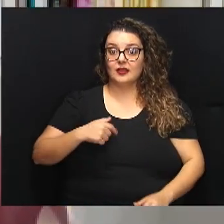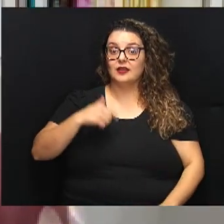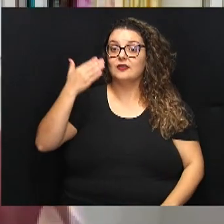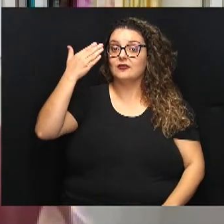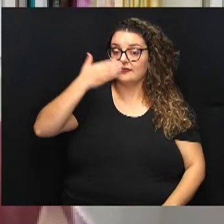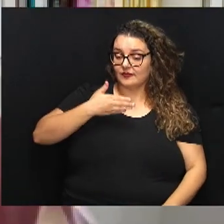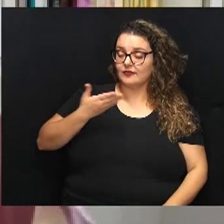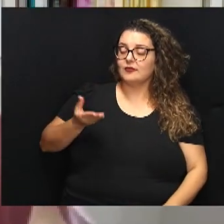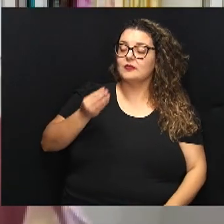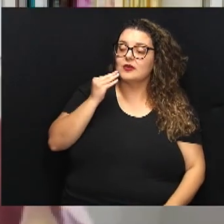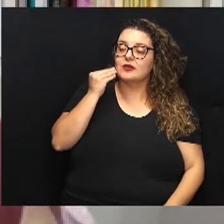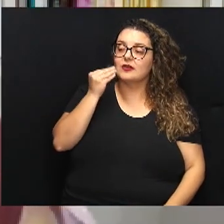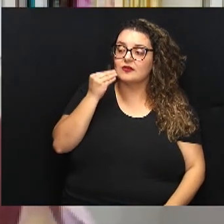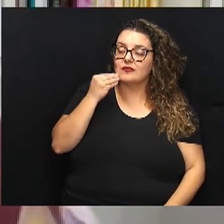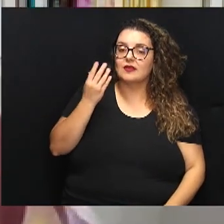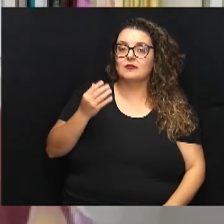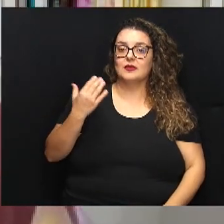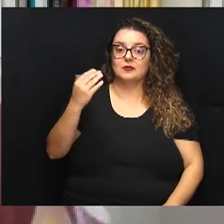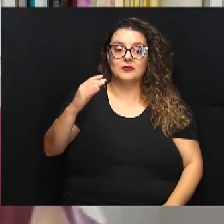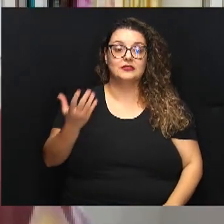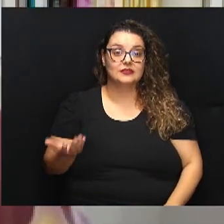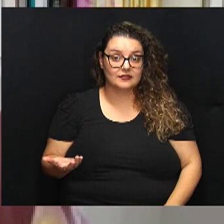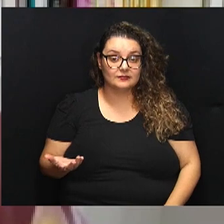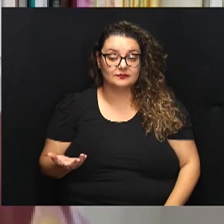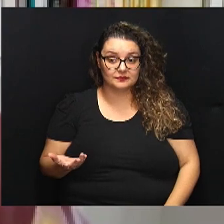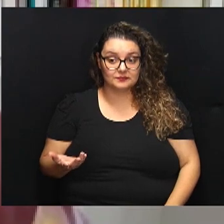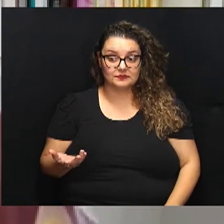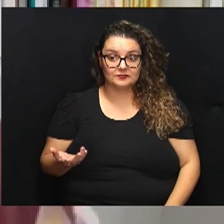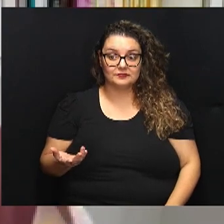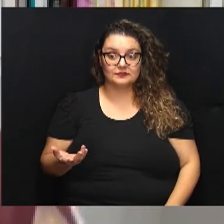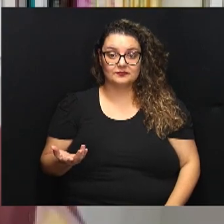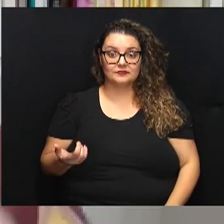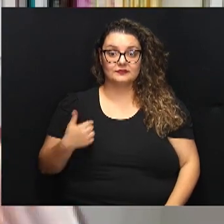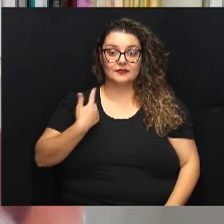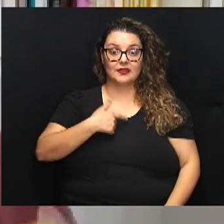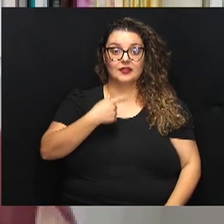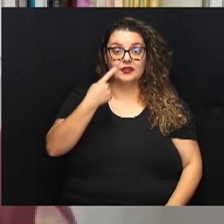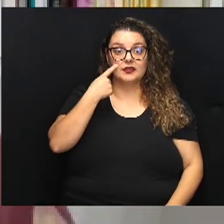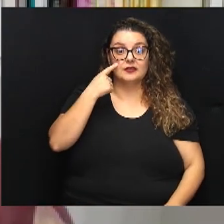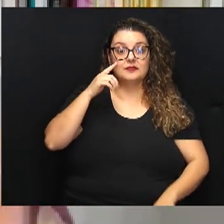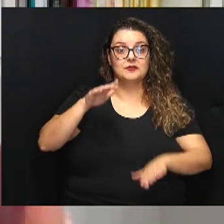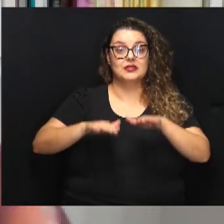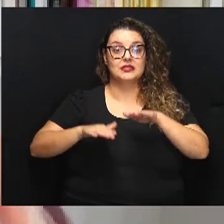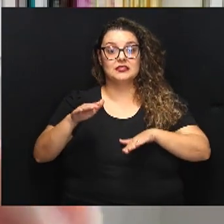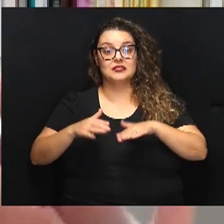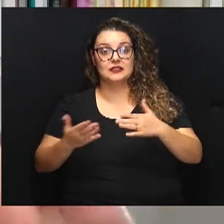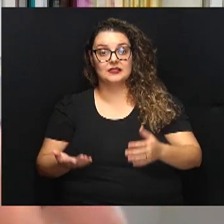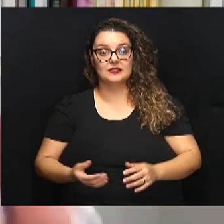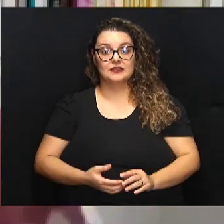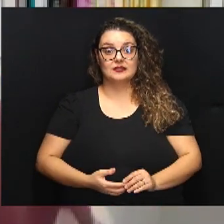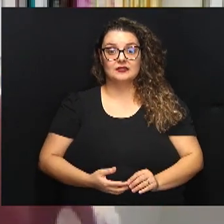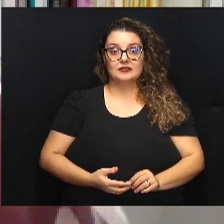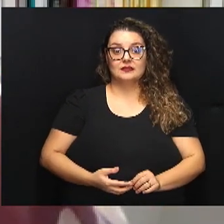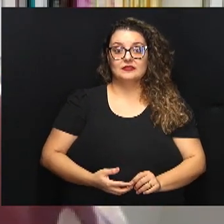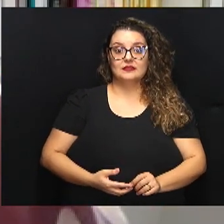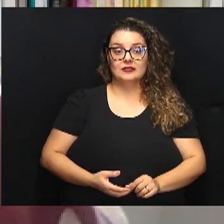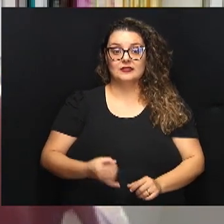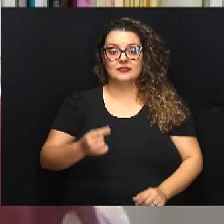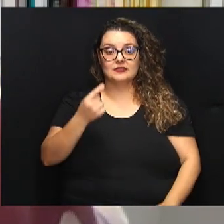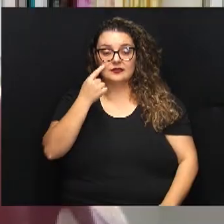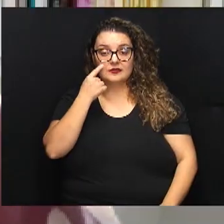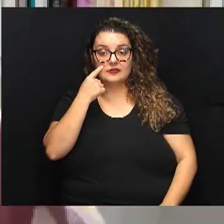poder postar. E a gente vê que muitas vezes, né, até se você observa